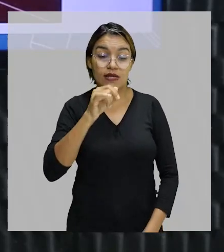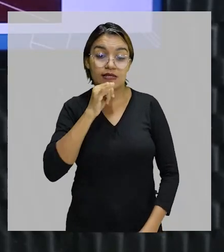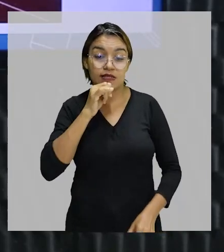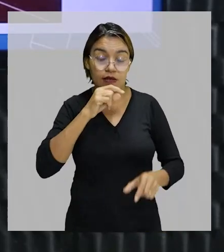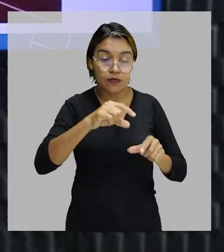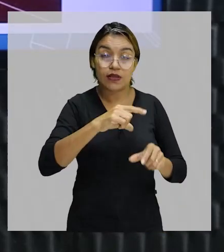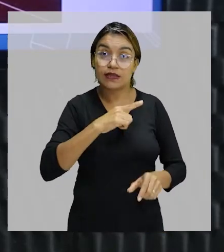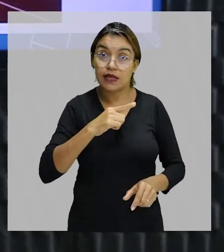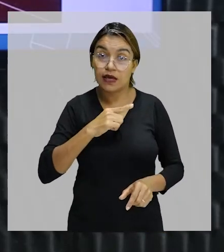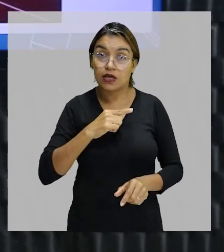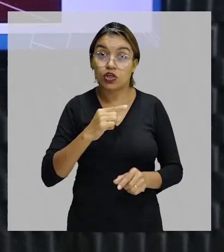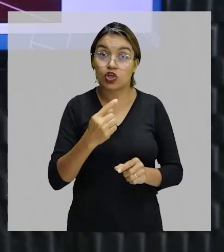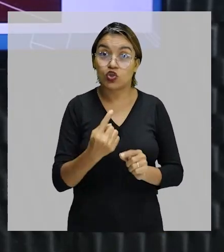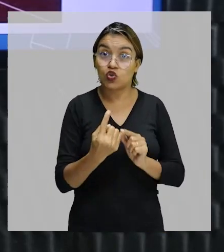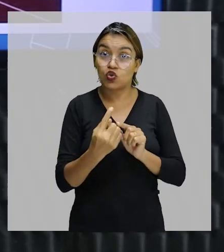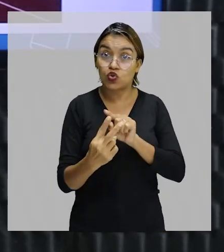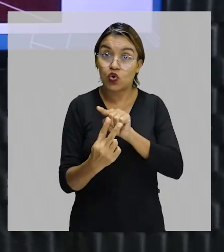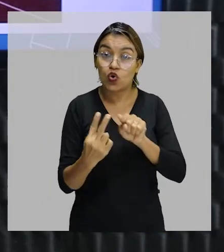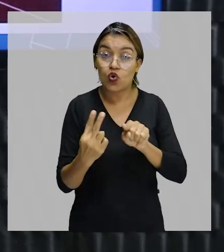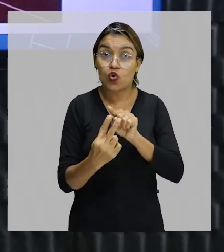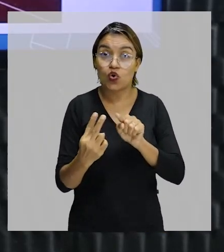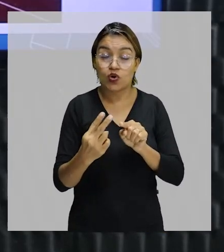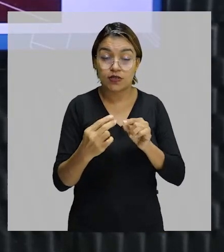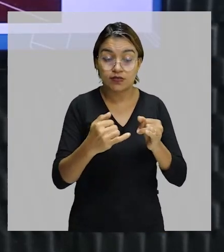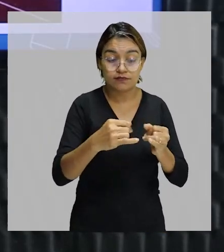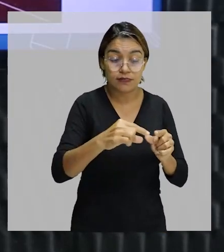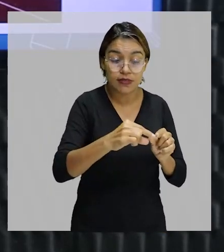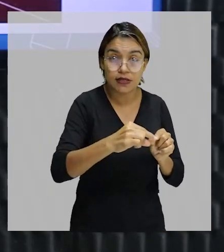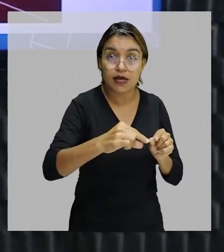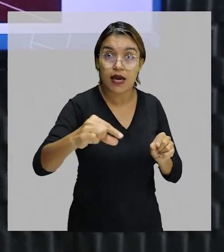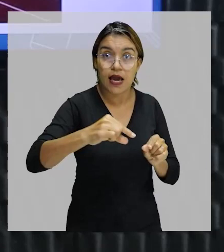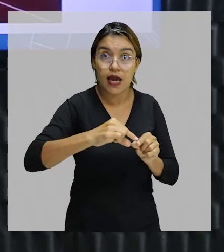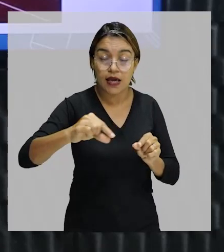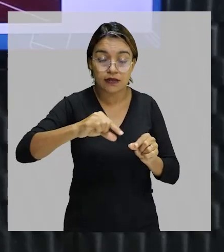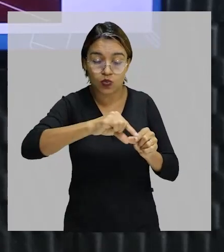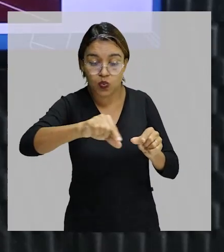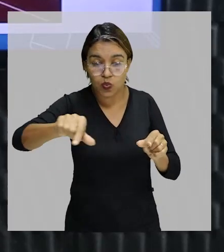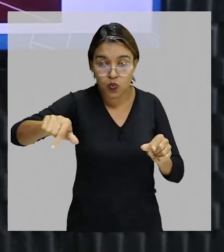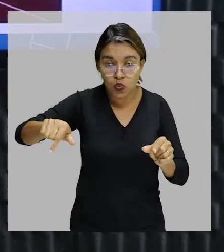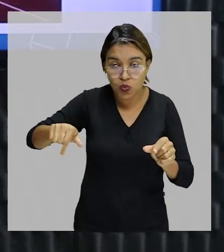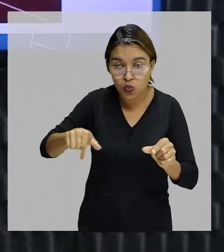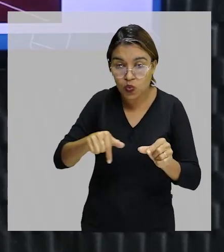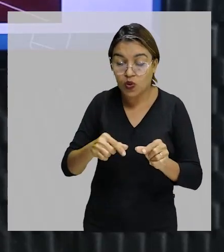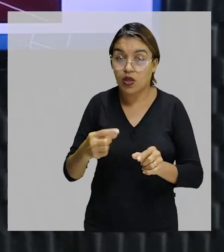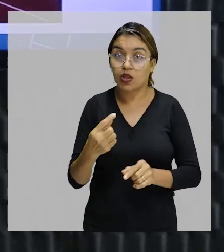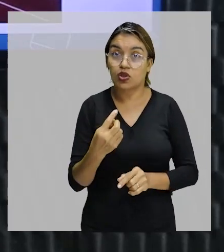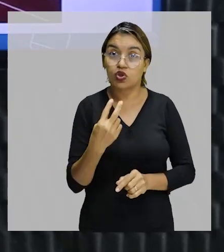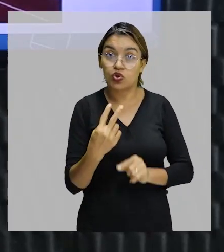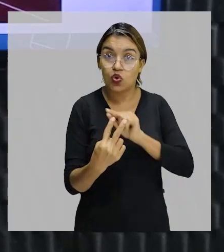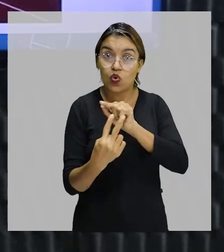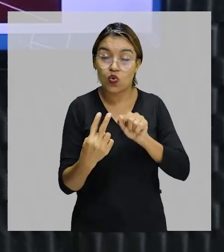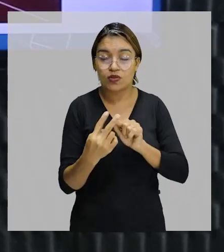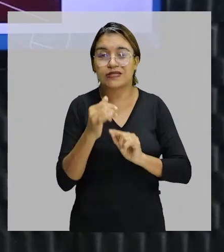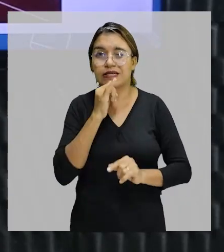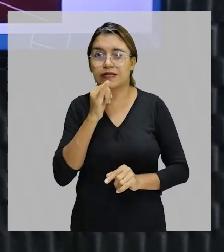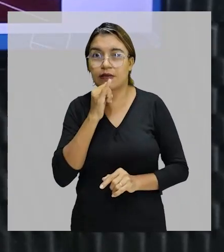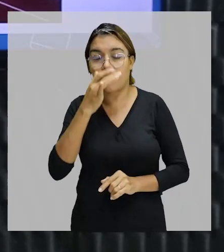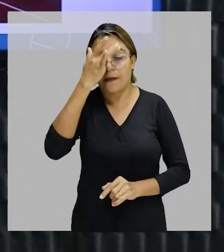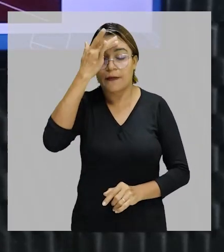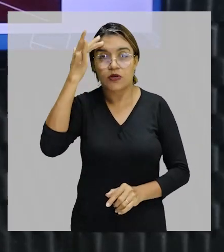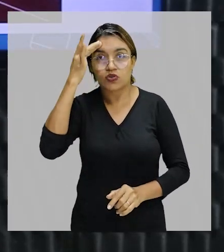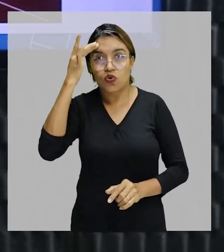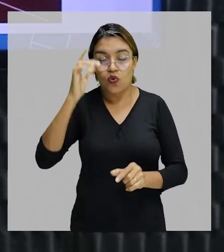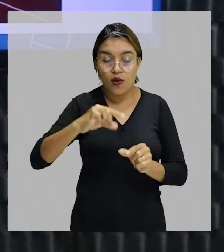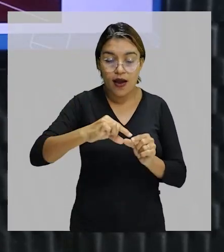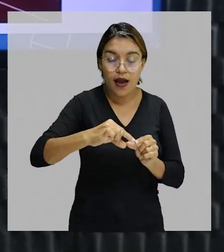composta de 2 retas e 2 semicírculos. Então, aquele atleta que corre na raia mais de fora, essa